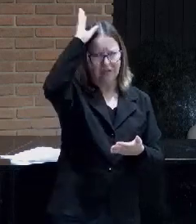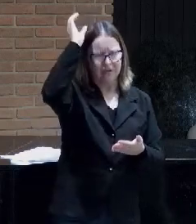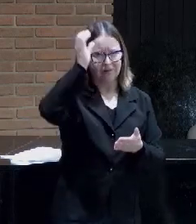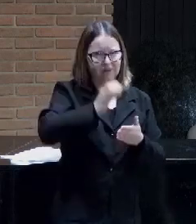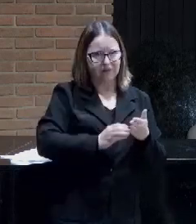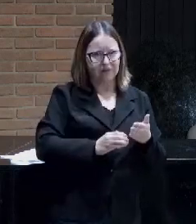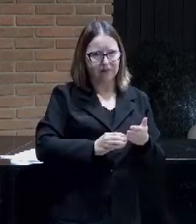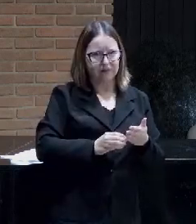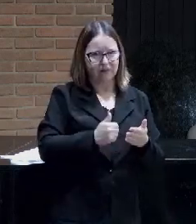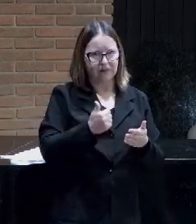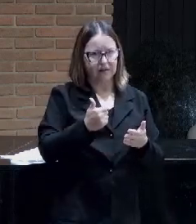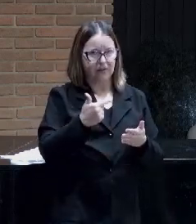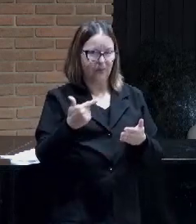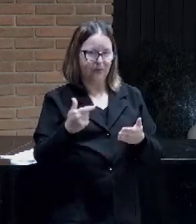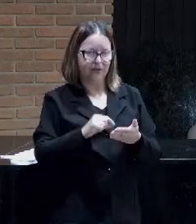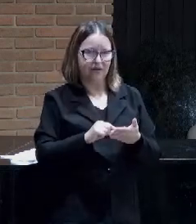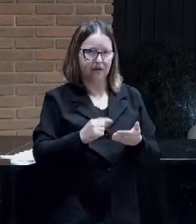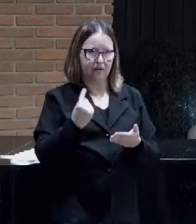Romanos 12:1.